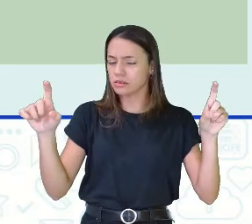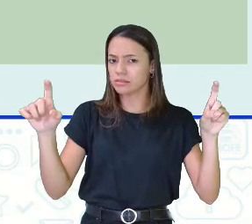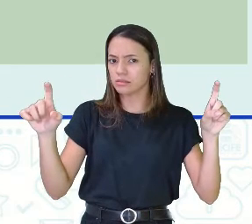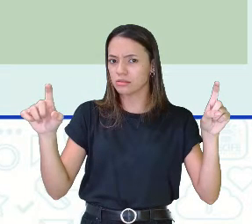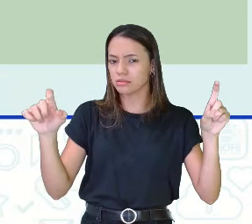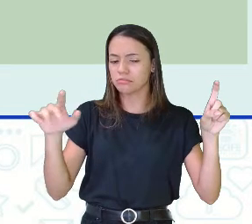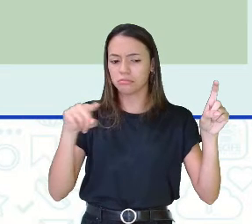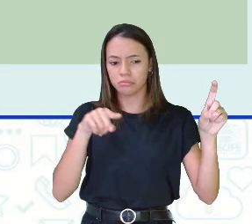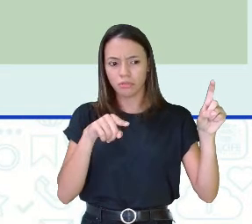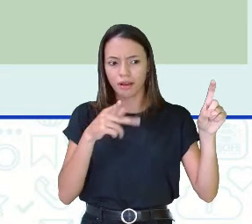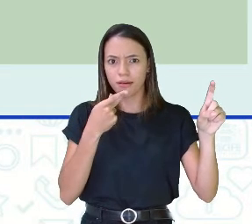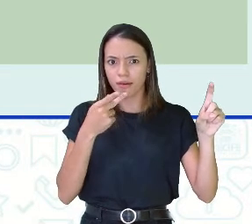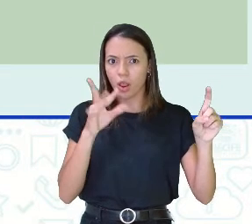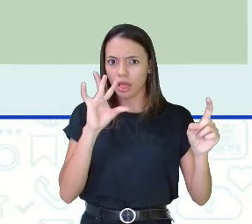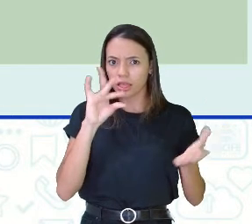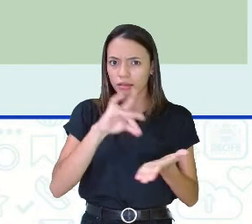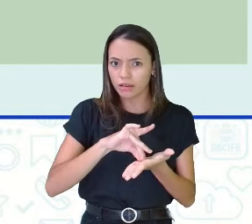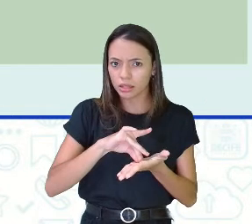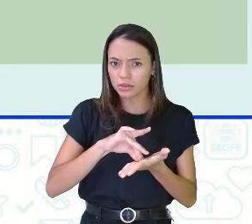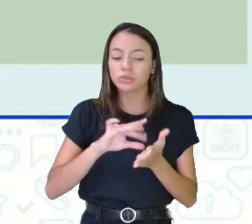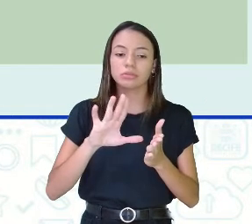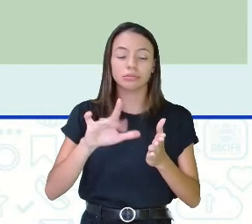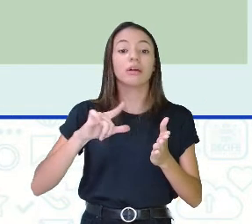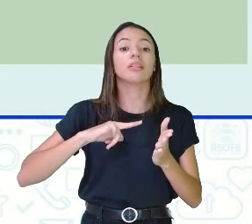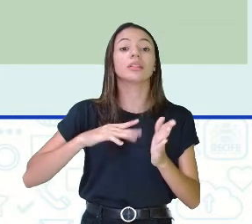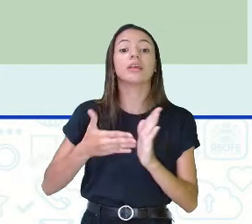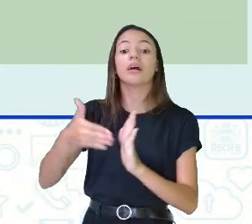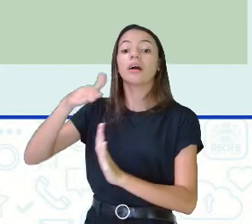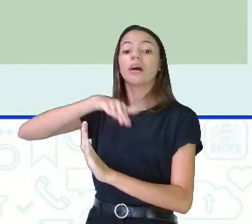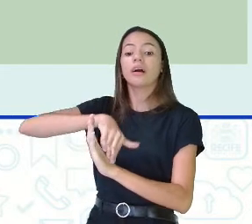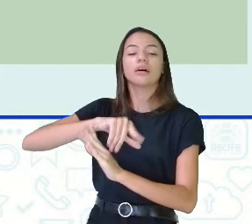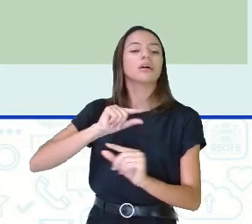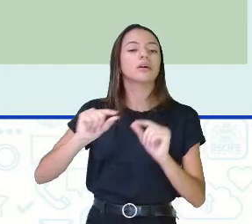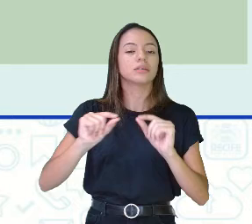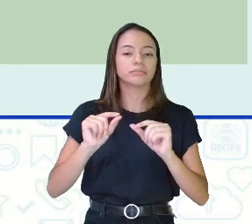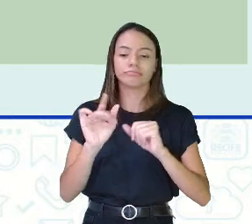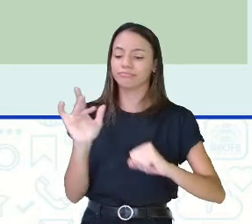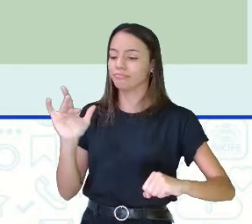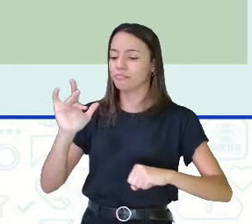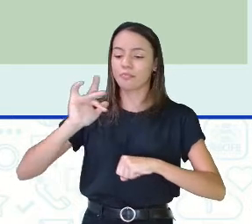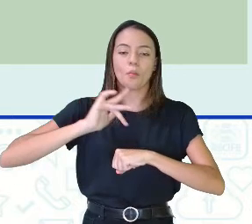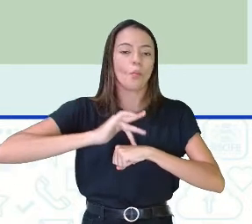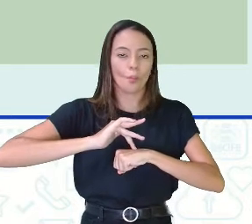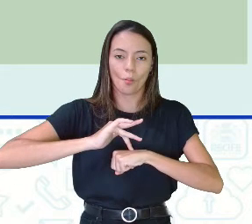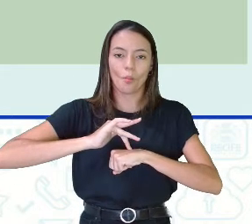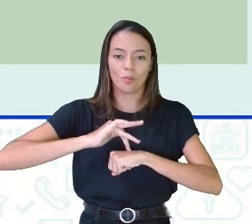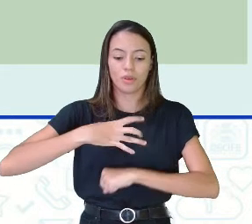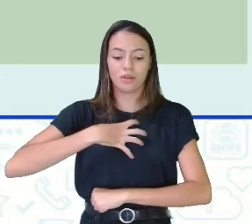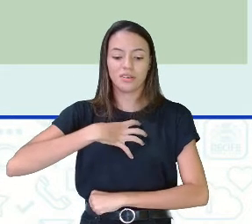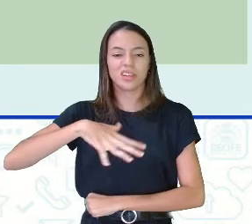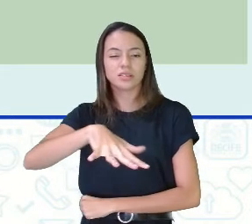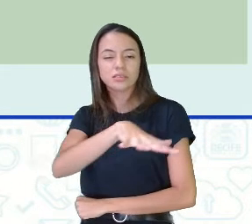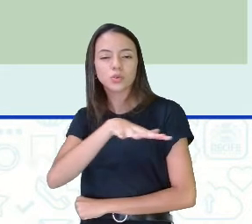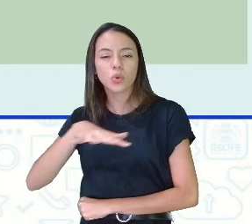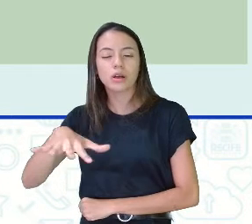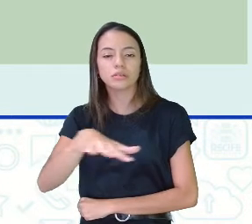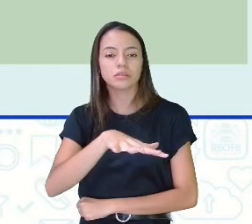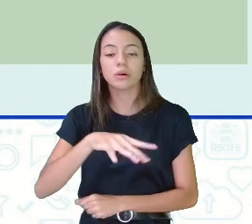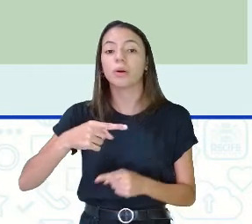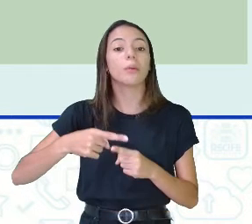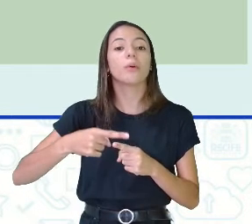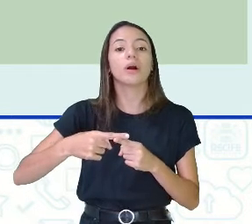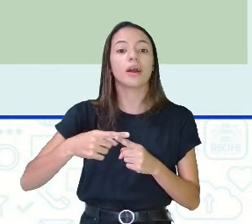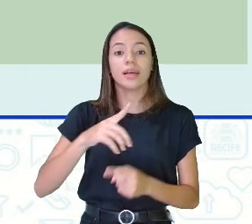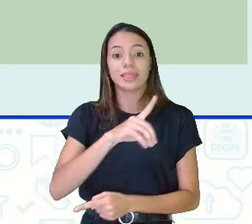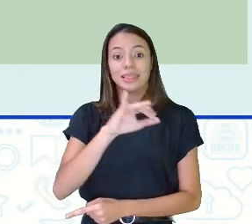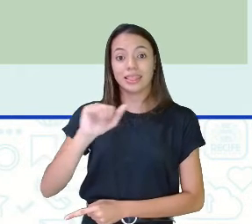ela precedeu uma indesejável ironia de situação, pois no dia 15 de